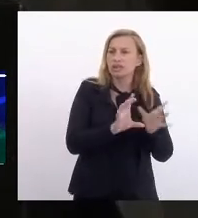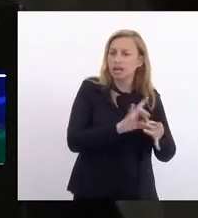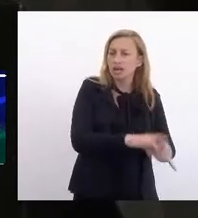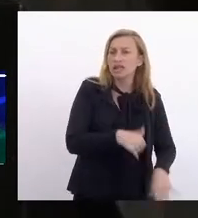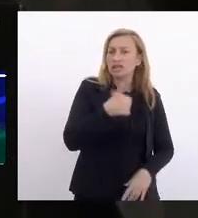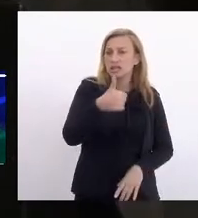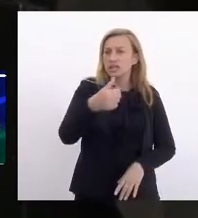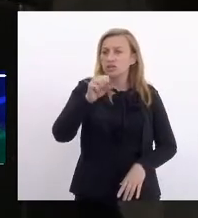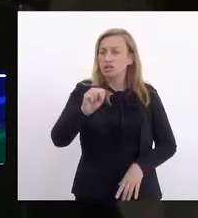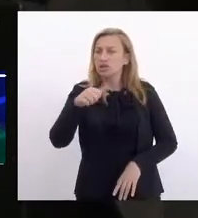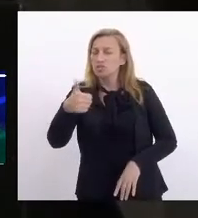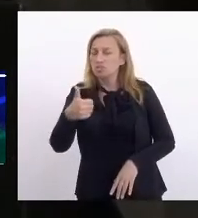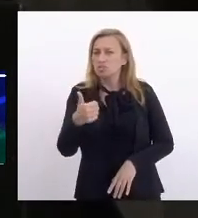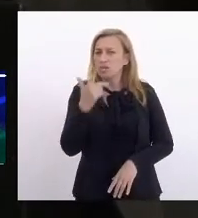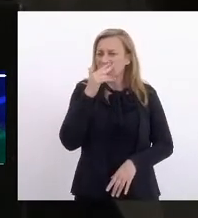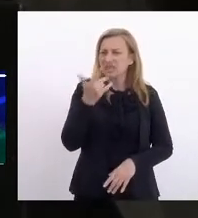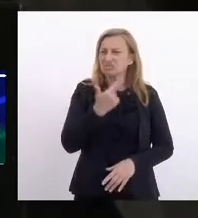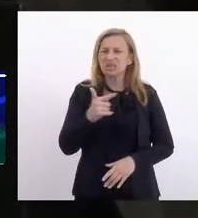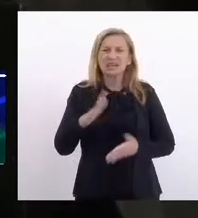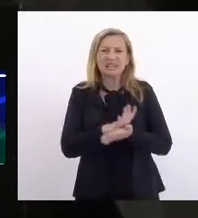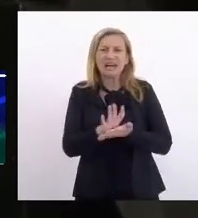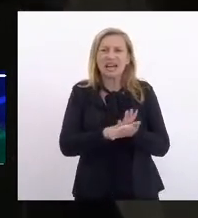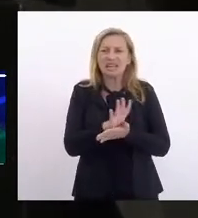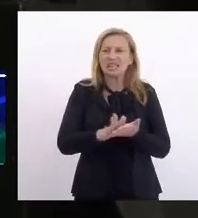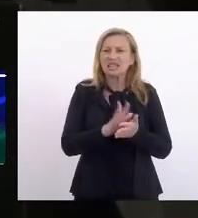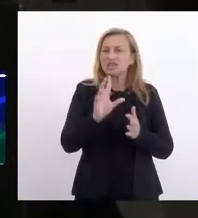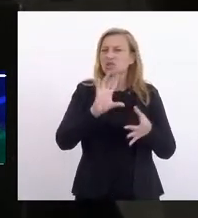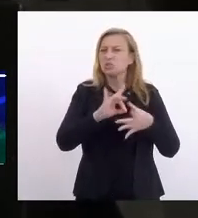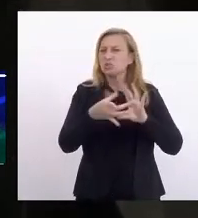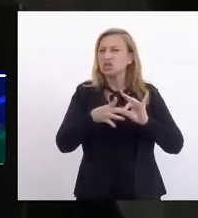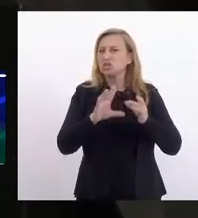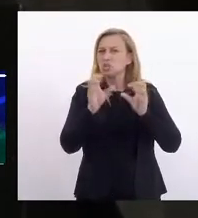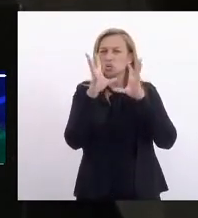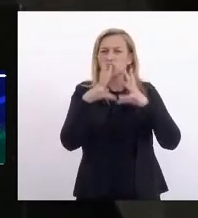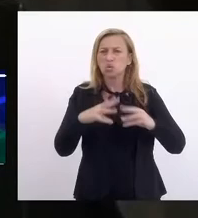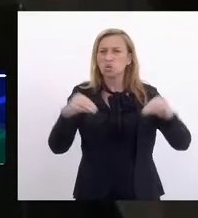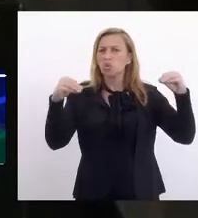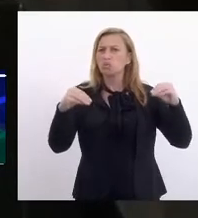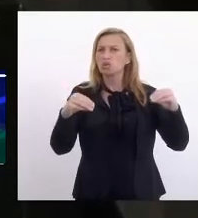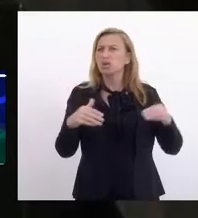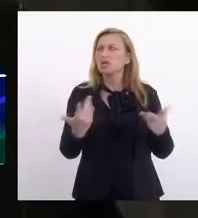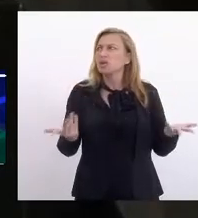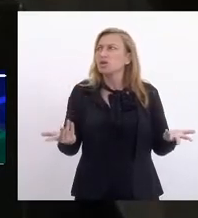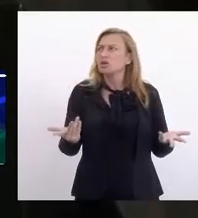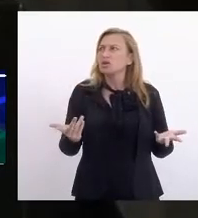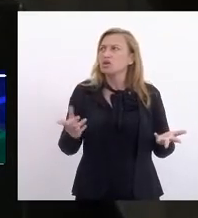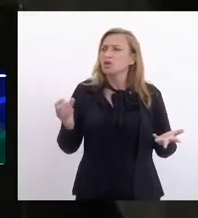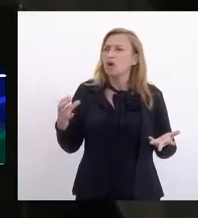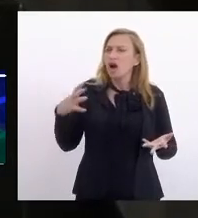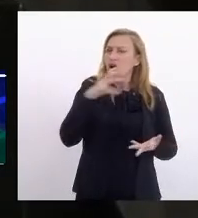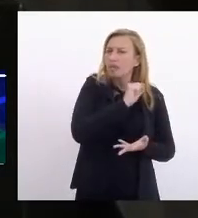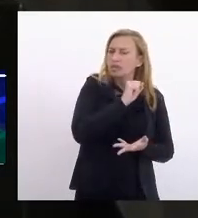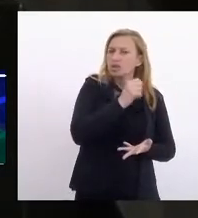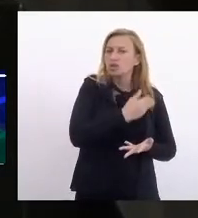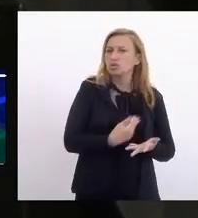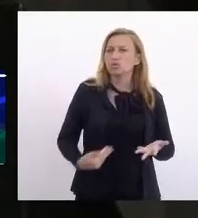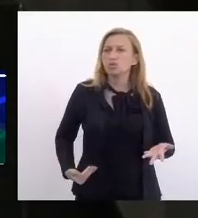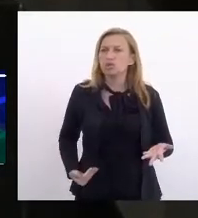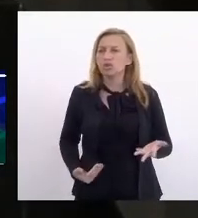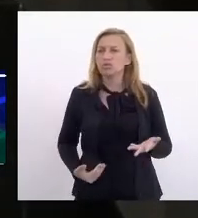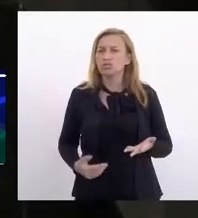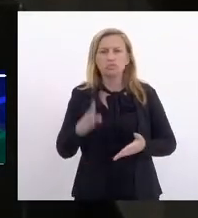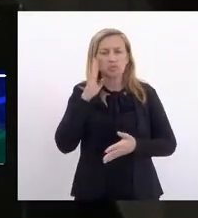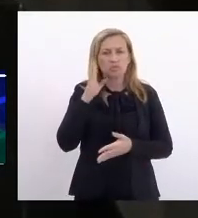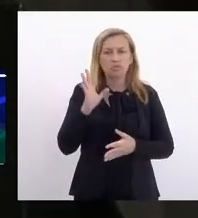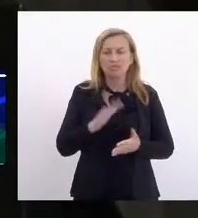181, parece que não existe nada disso. Esse contexto desaparece e prevalece a urgência do governo sem